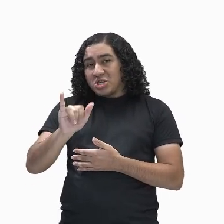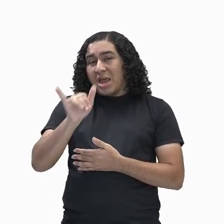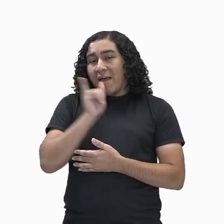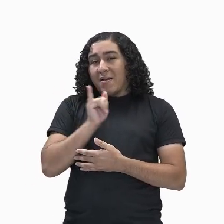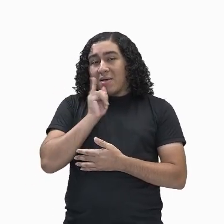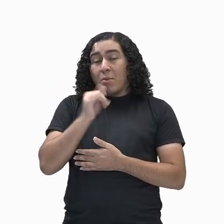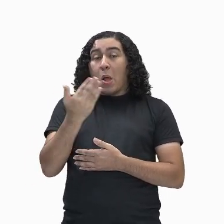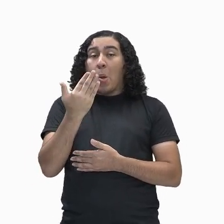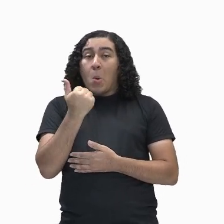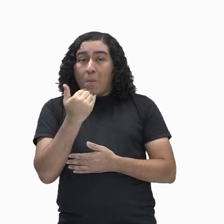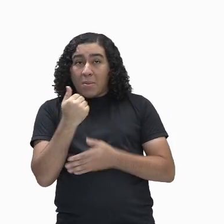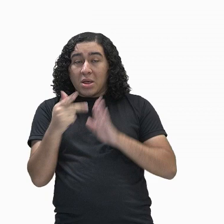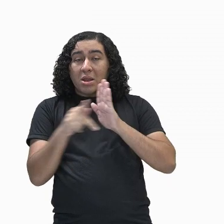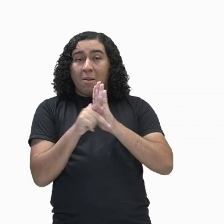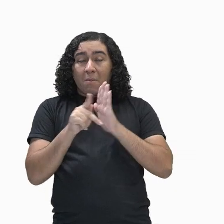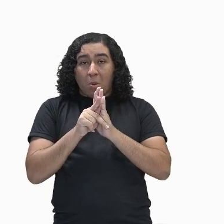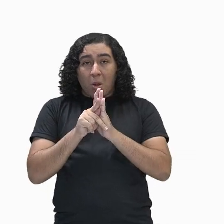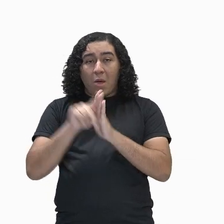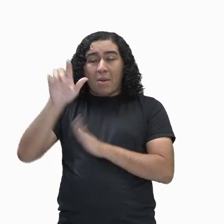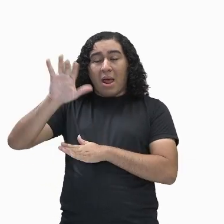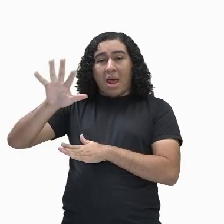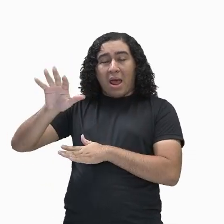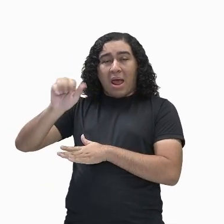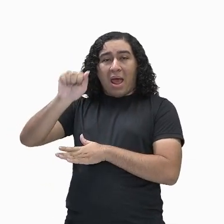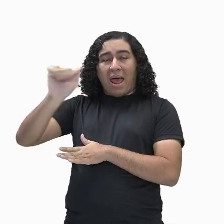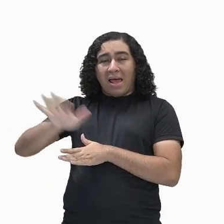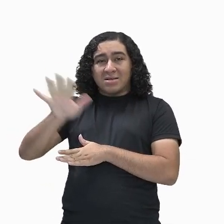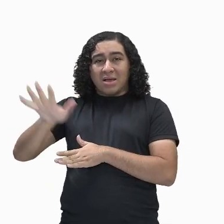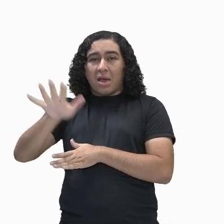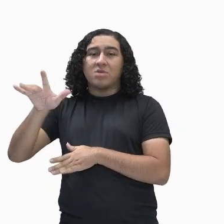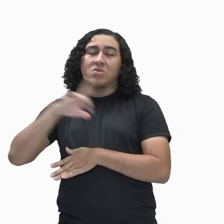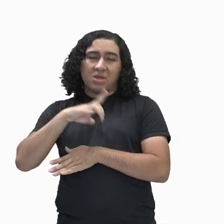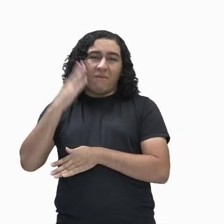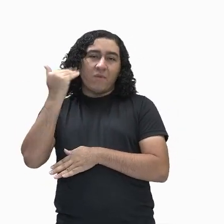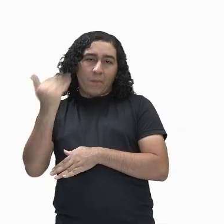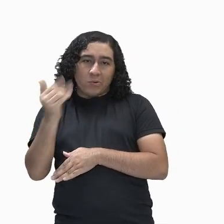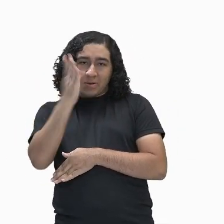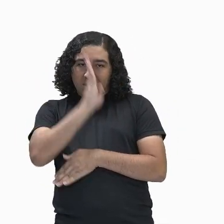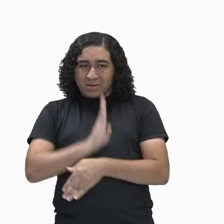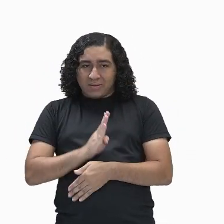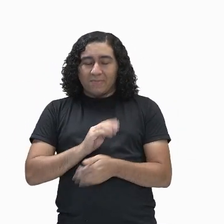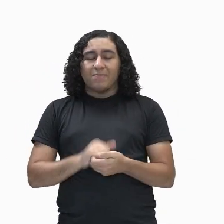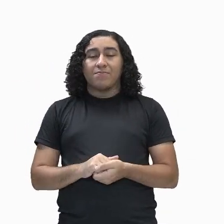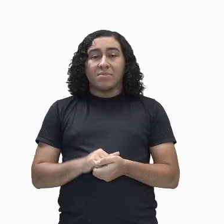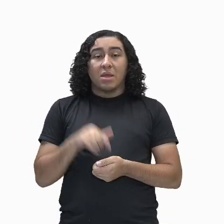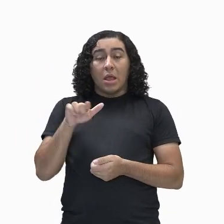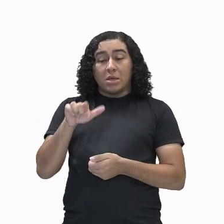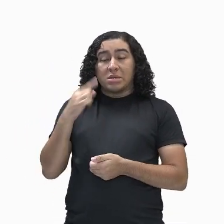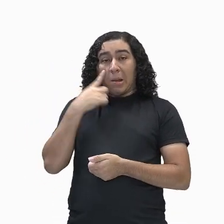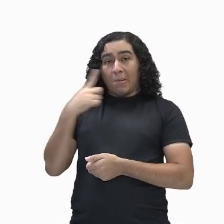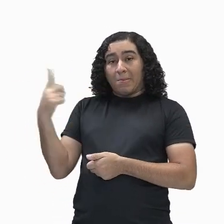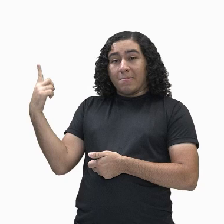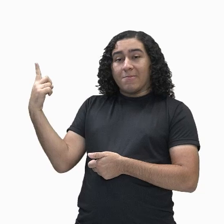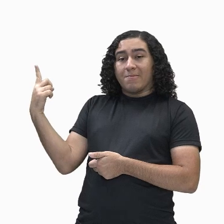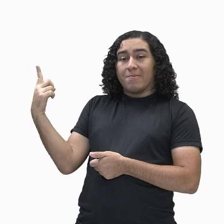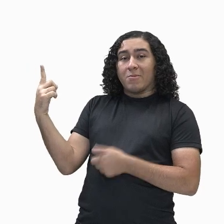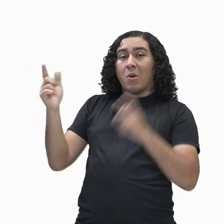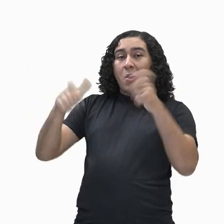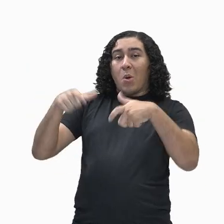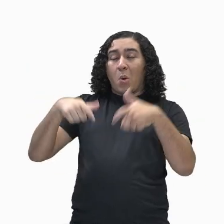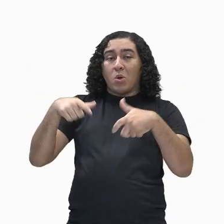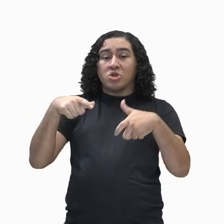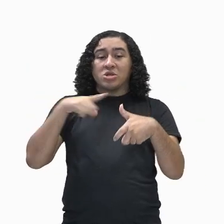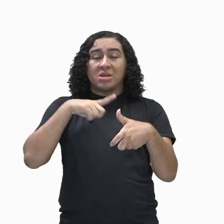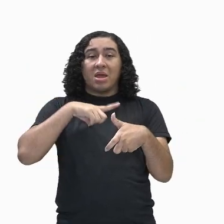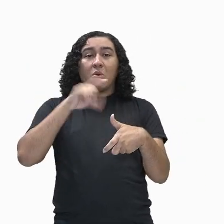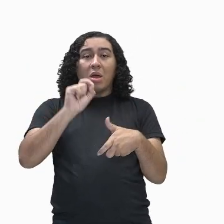alimento asiático que tem se popularizado aqui no Brasil. E esse sushi, ele tem ali na sua composição, né,